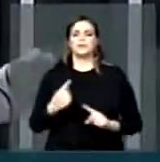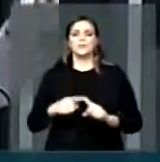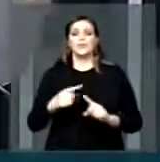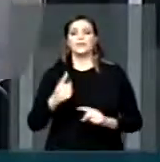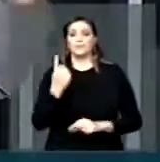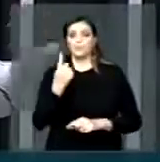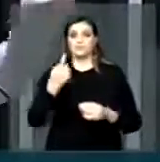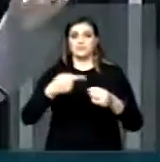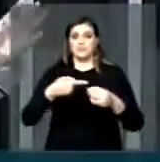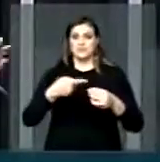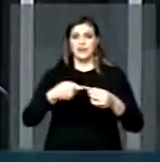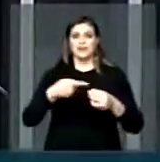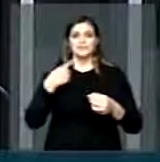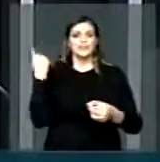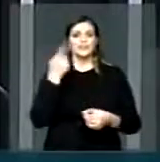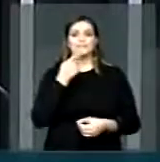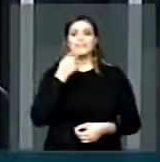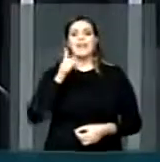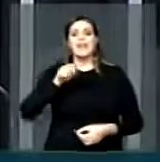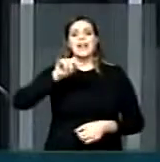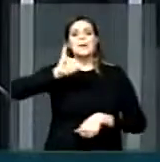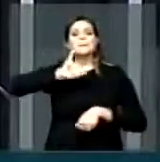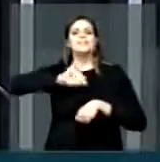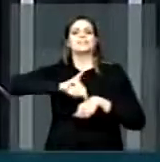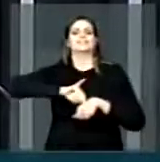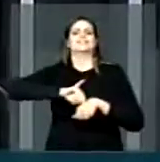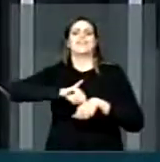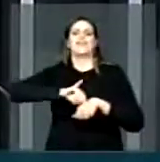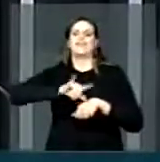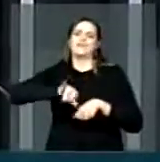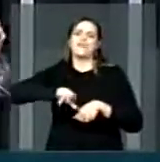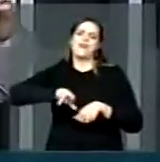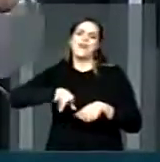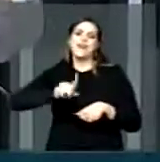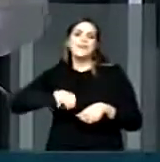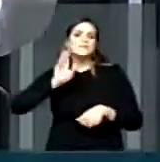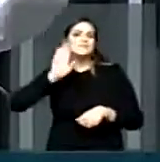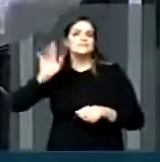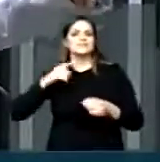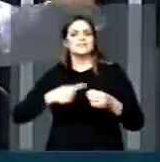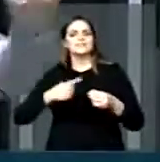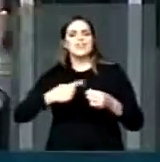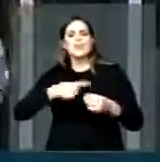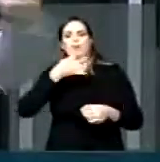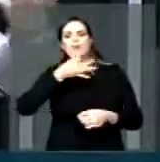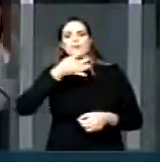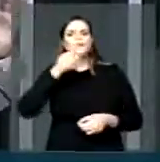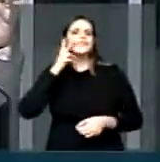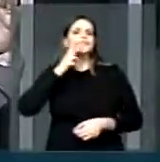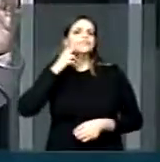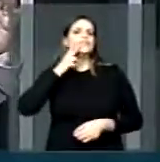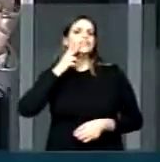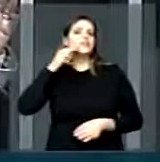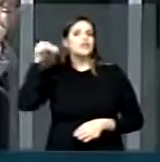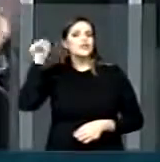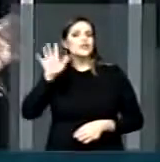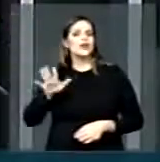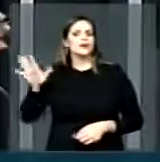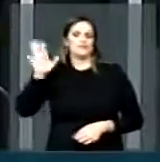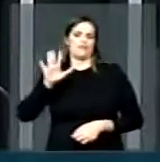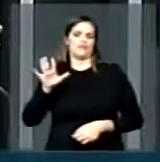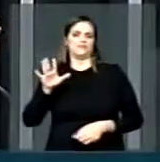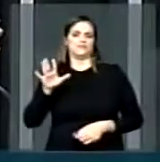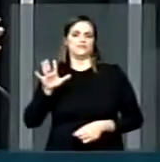capital do vinho e da uva do Nordeste. O Papa, quando veio ao Brasil, ele saboreou